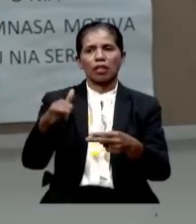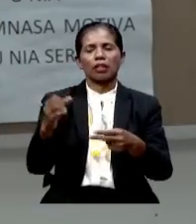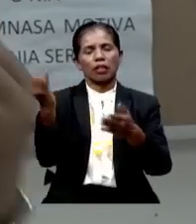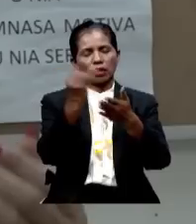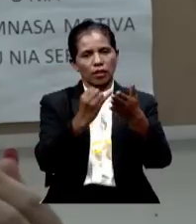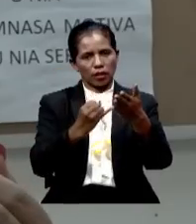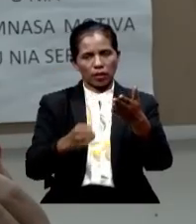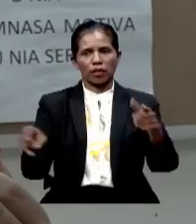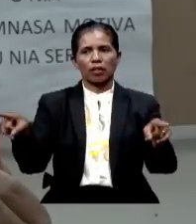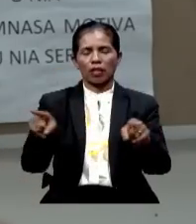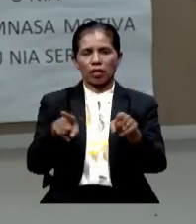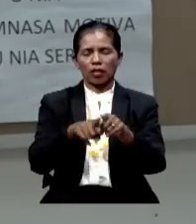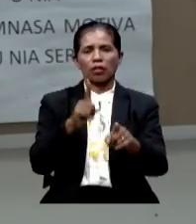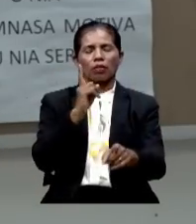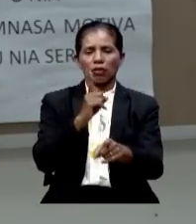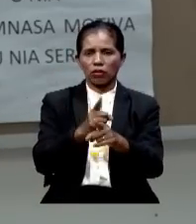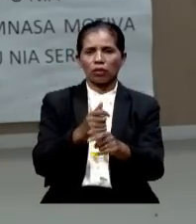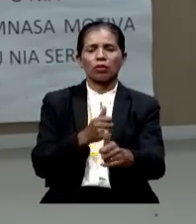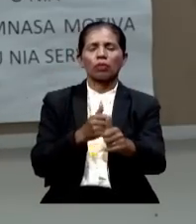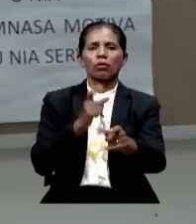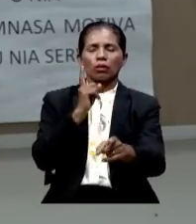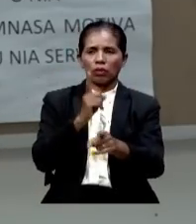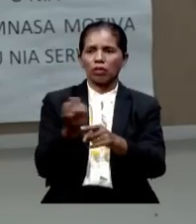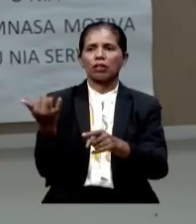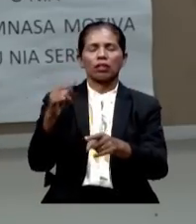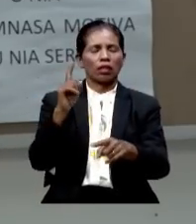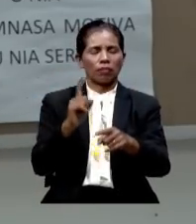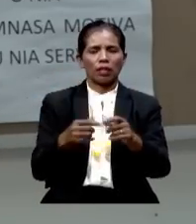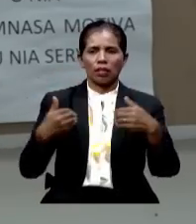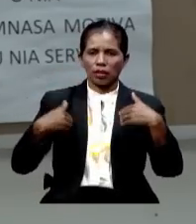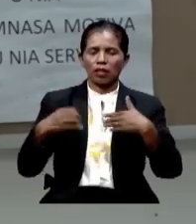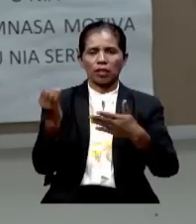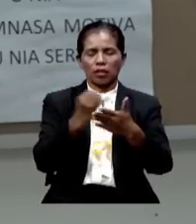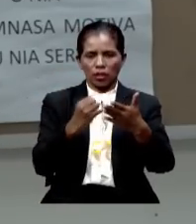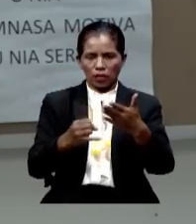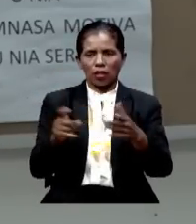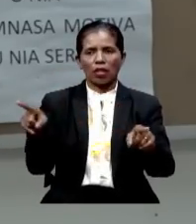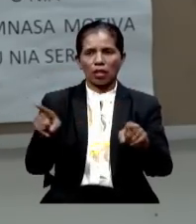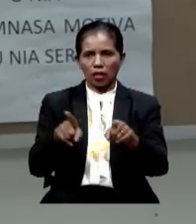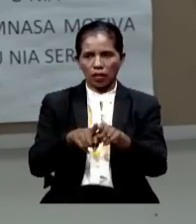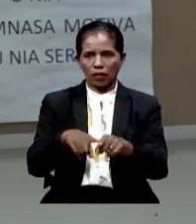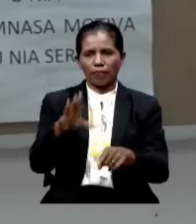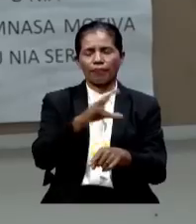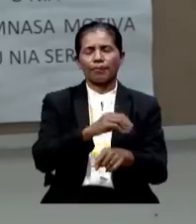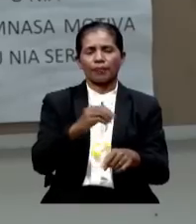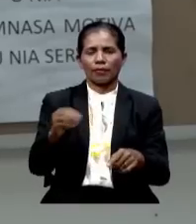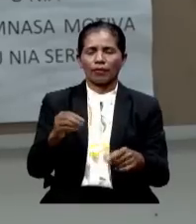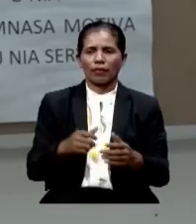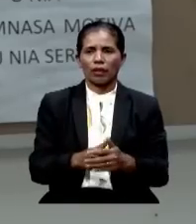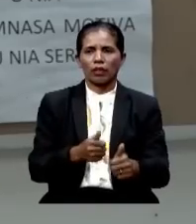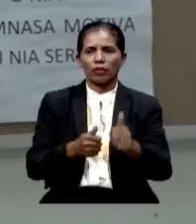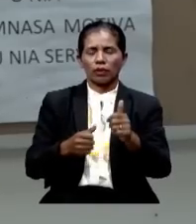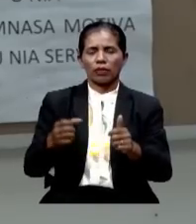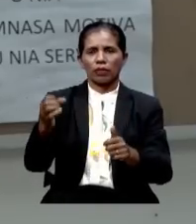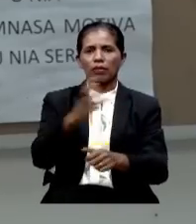designer né hanesan lolos tu irlos sira la bele ia design botida que hanesan to 70 tu ir